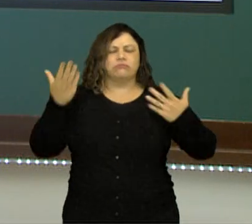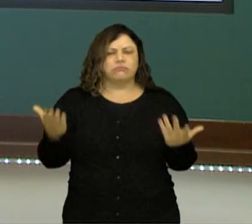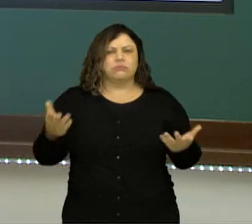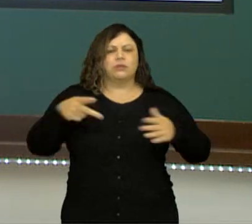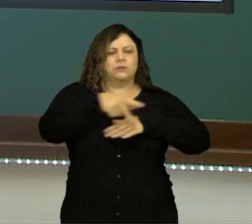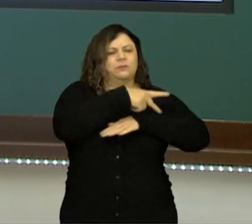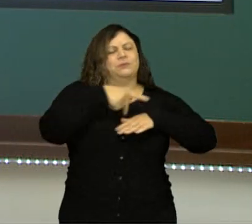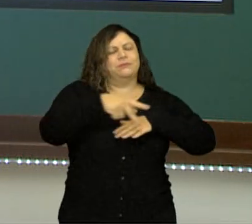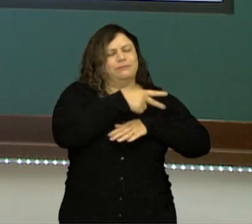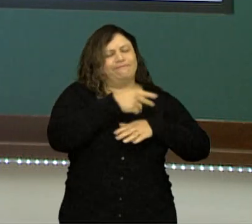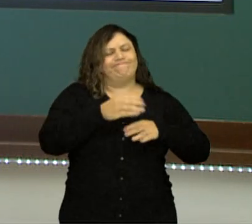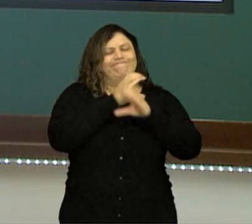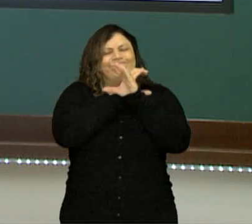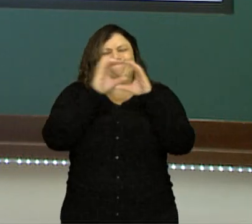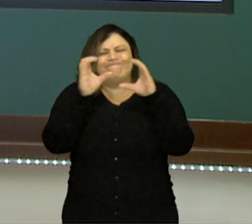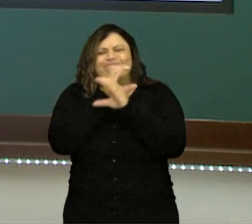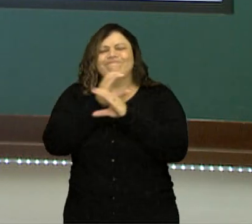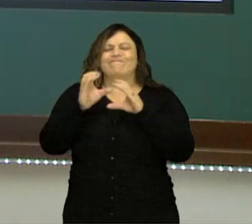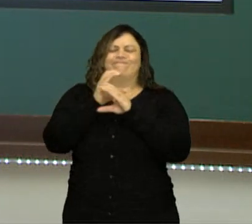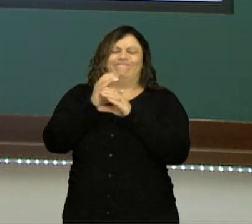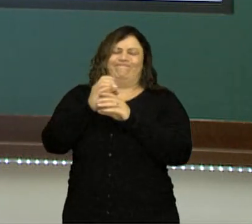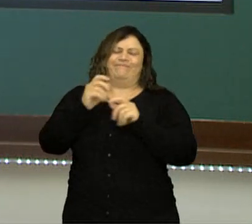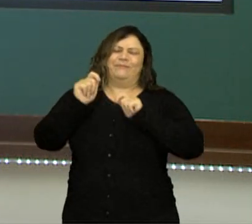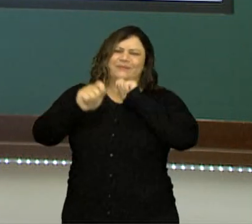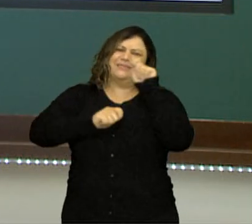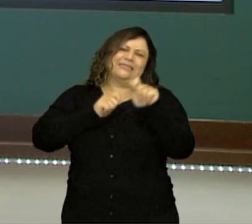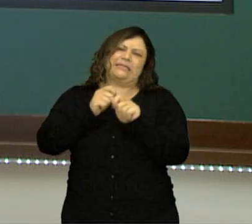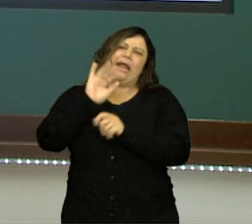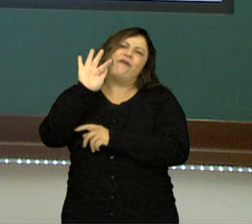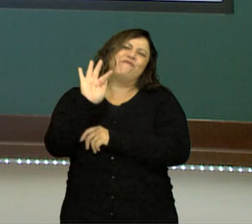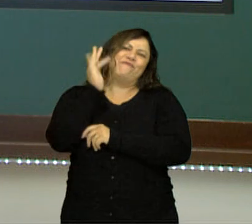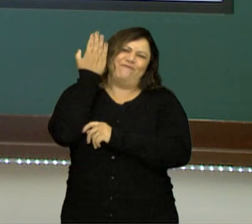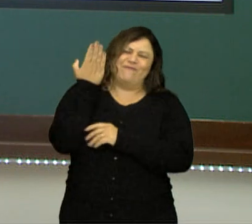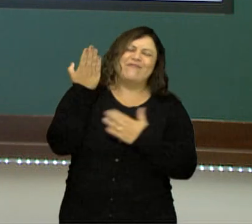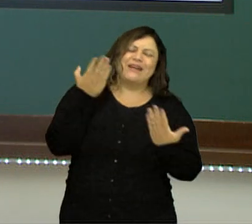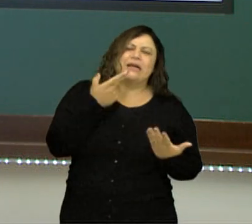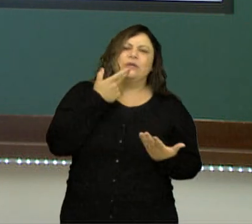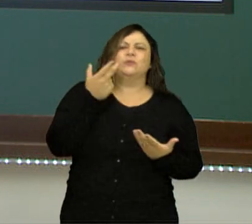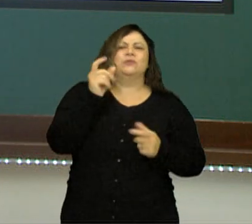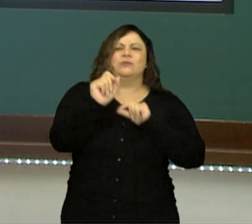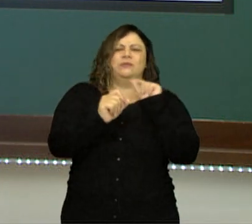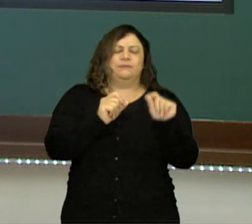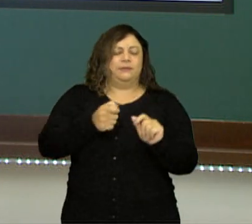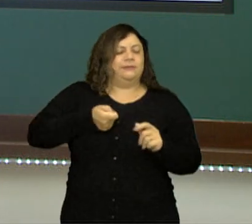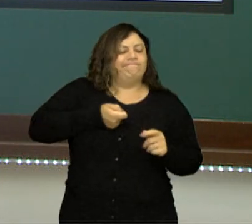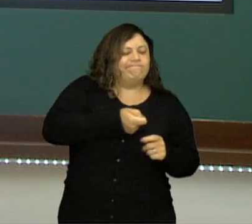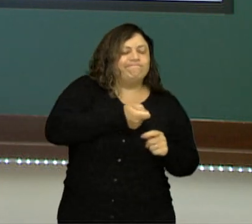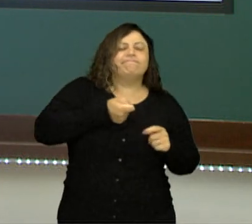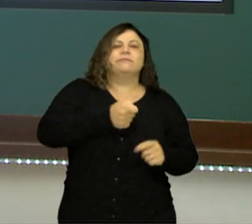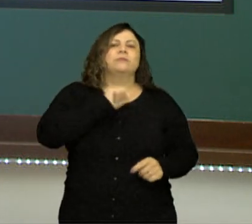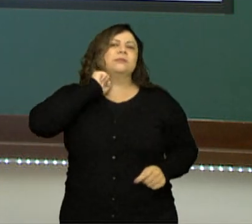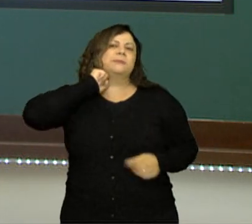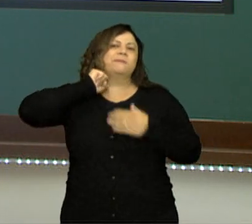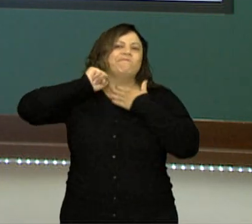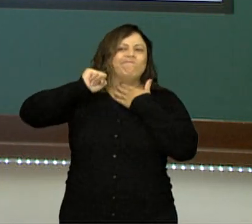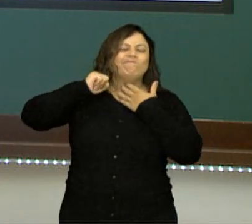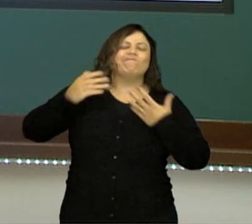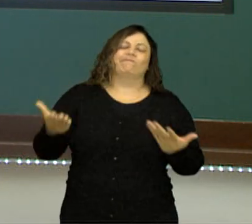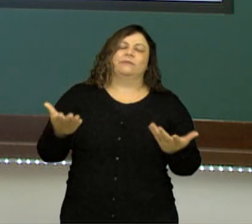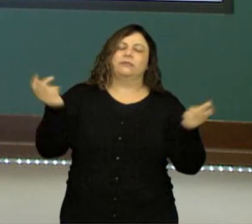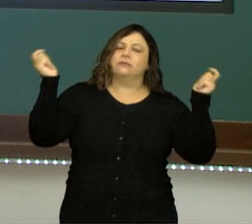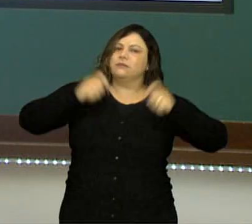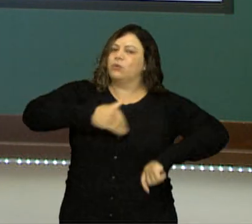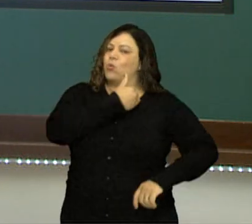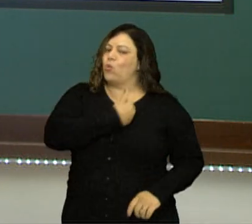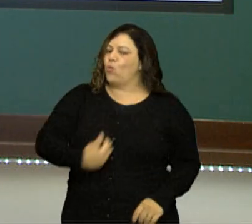confessavam sob tortura, uma confissão falsa, apenas porque acontecia sob tortura. E isso marcou esse governo